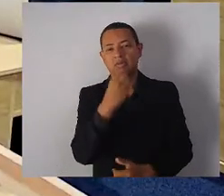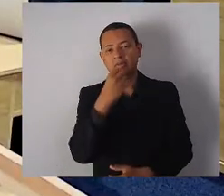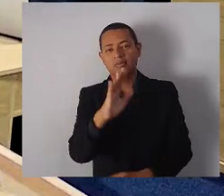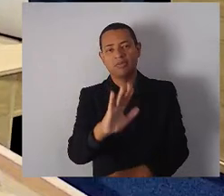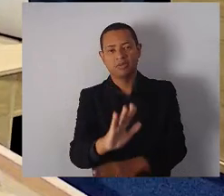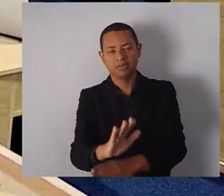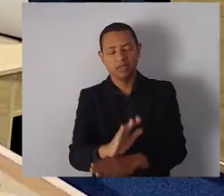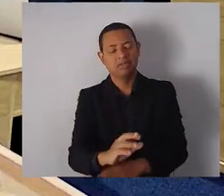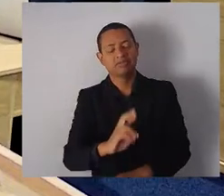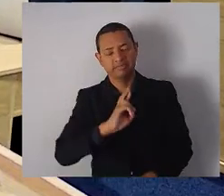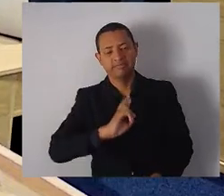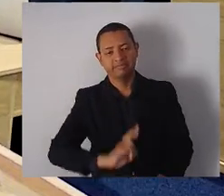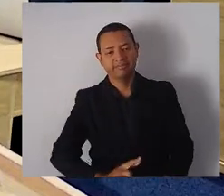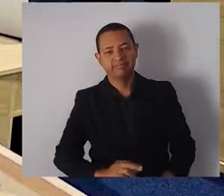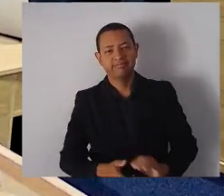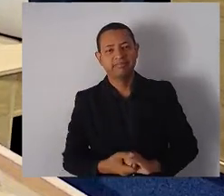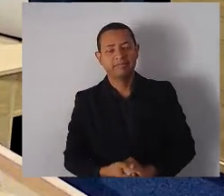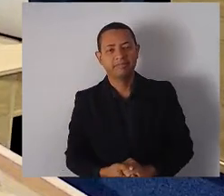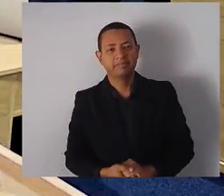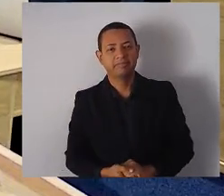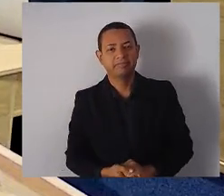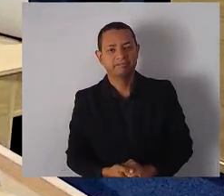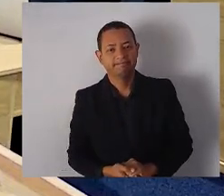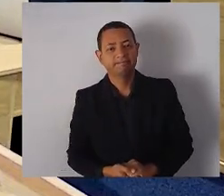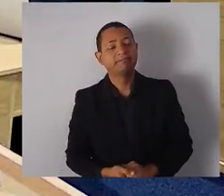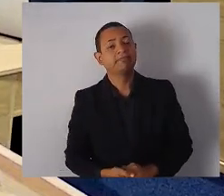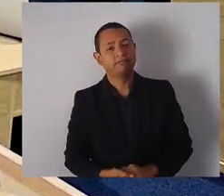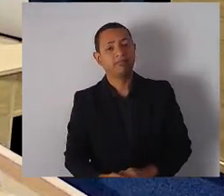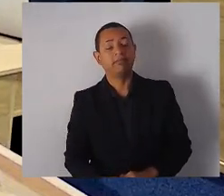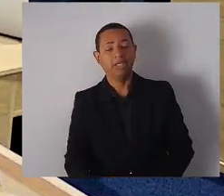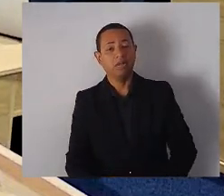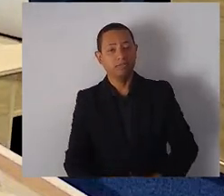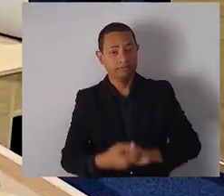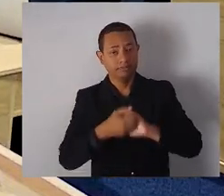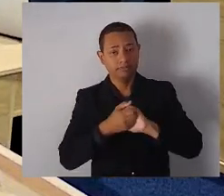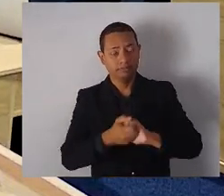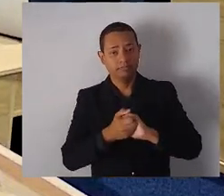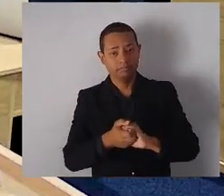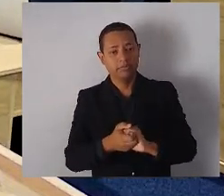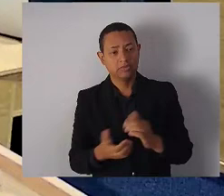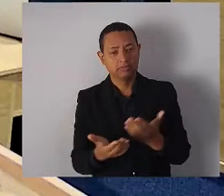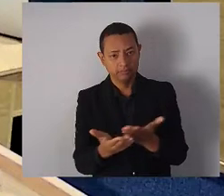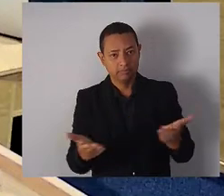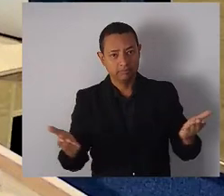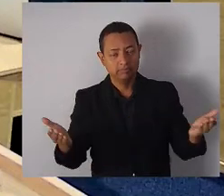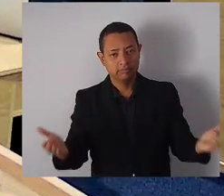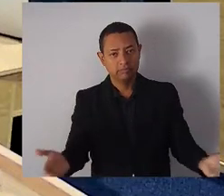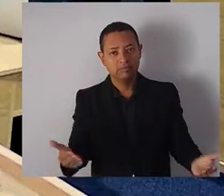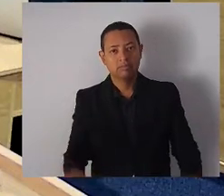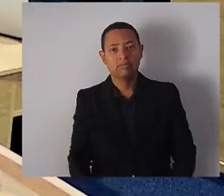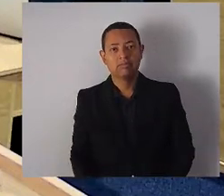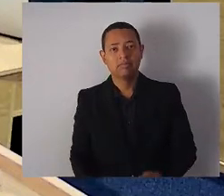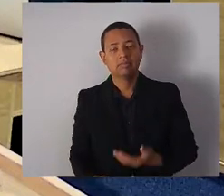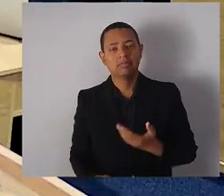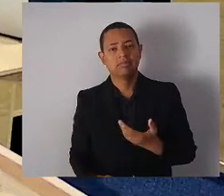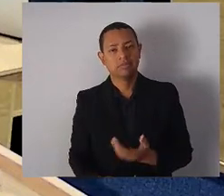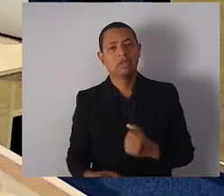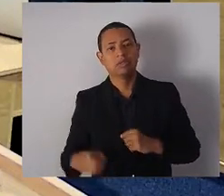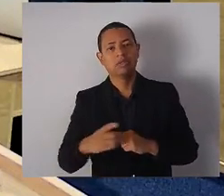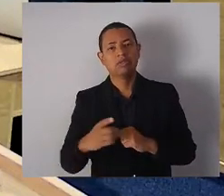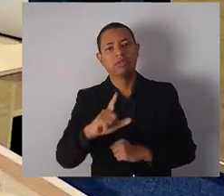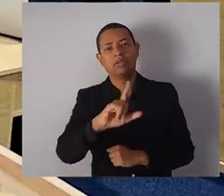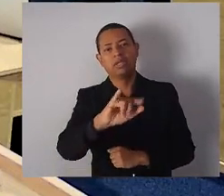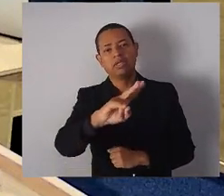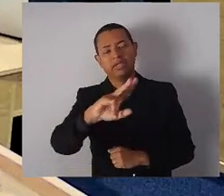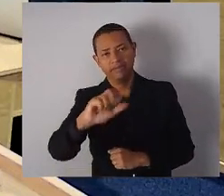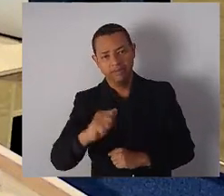Nonato Silva Santos, na pessoa de quem cumprimento os demais membros da corte, cumprimento a nobre representante do Ministério Público, doutora Lívia